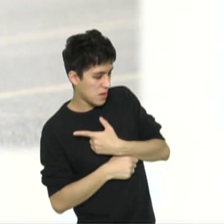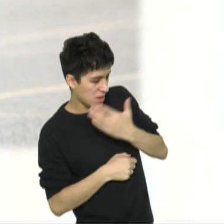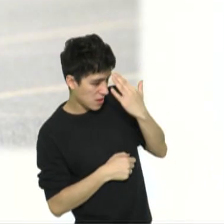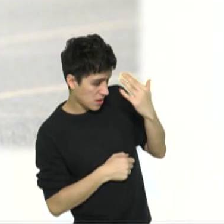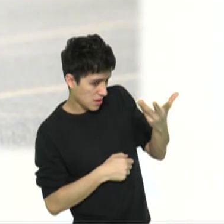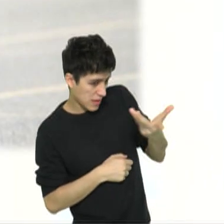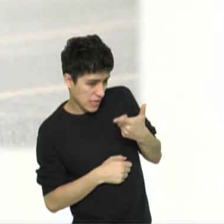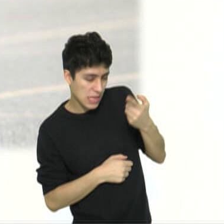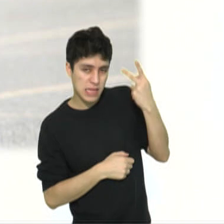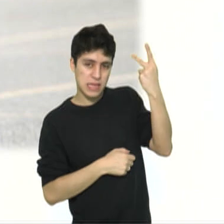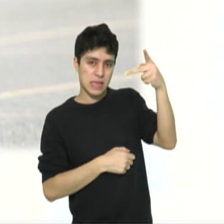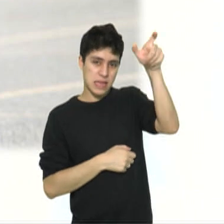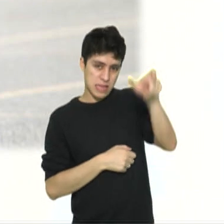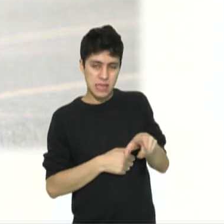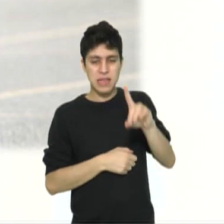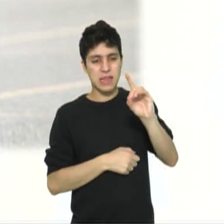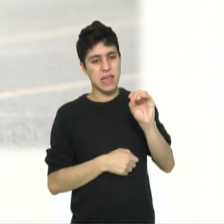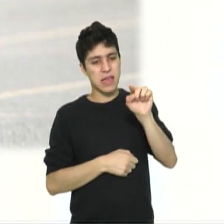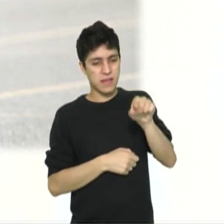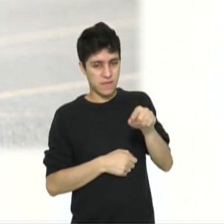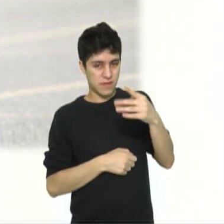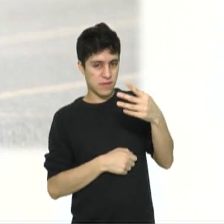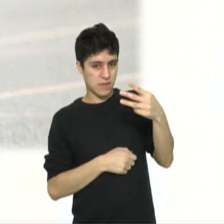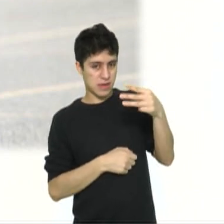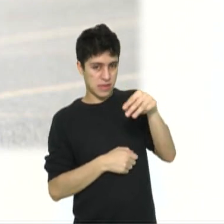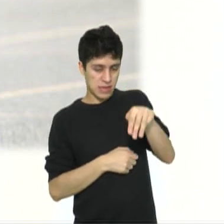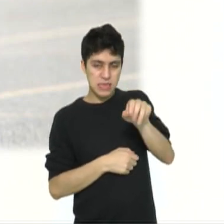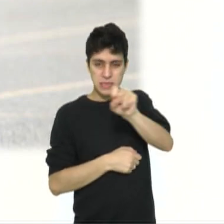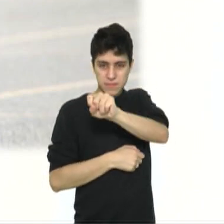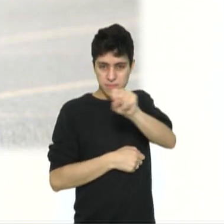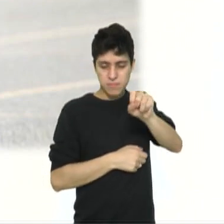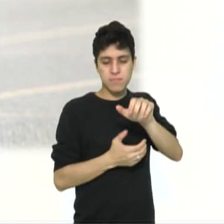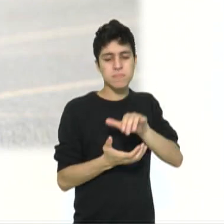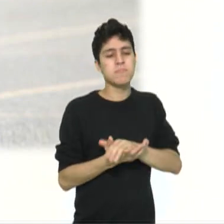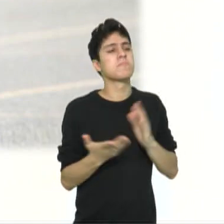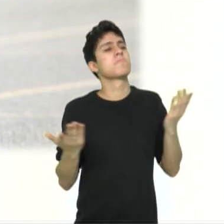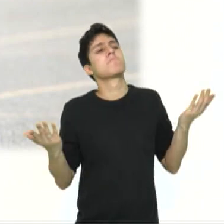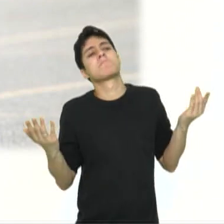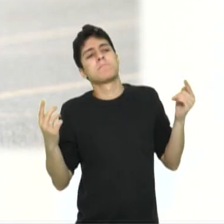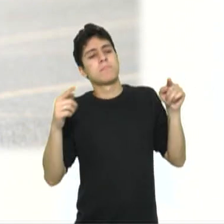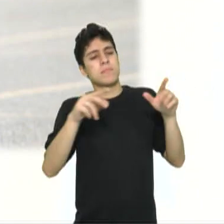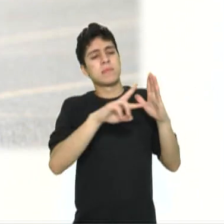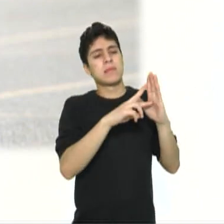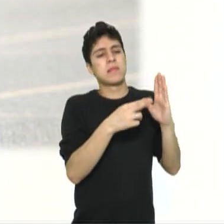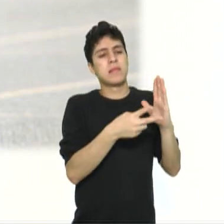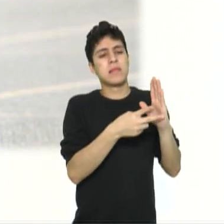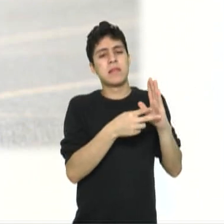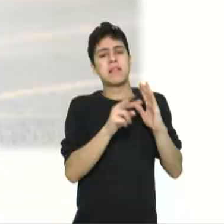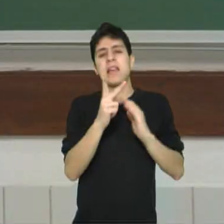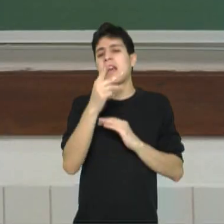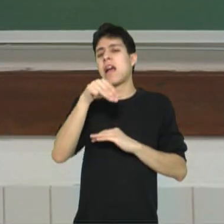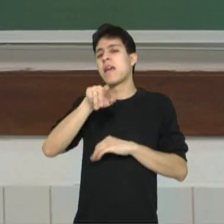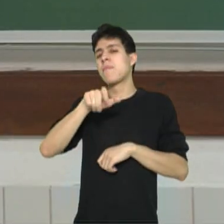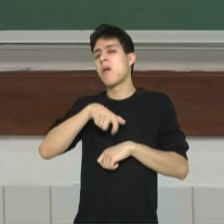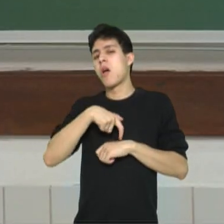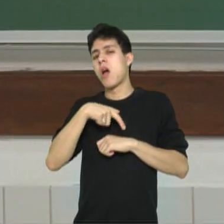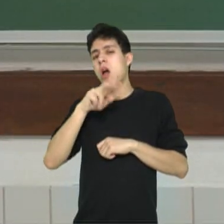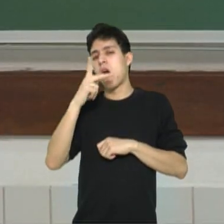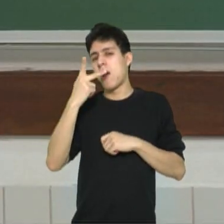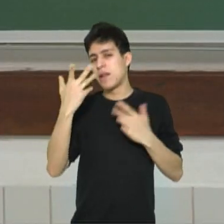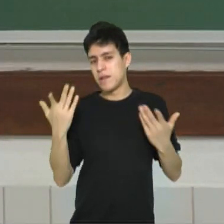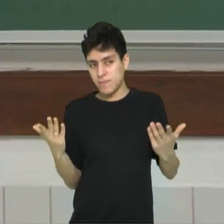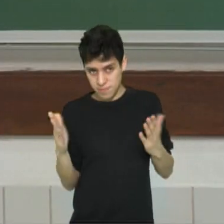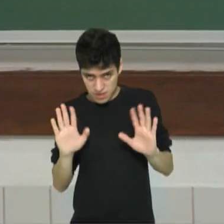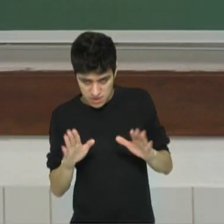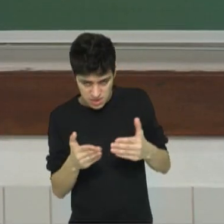de 10,43 metros por segundo. Mas quanto será que é isso em quilômetros por hora? Então, na